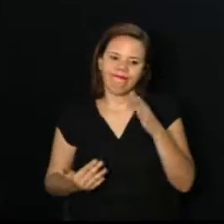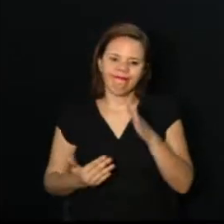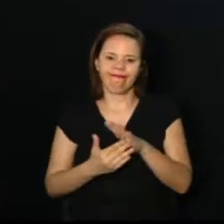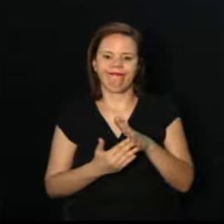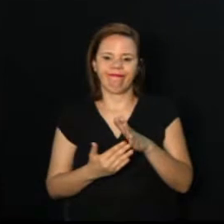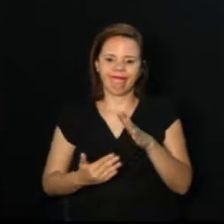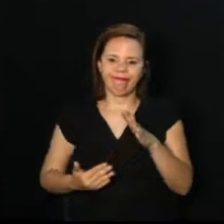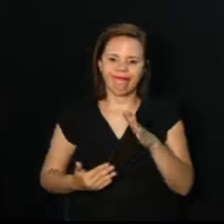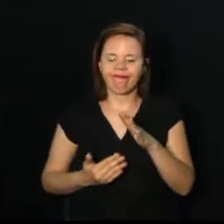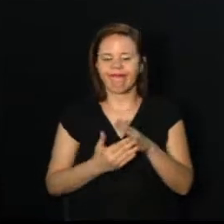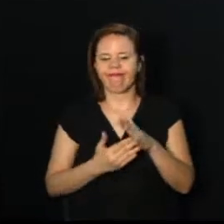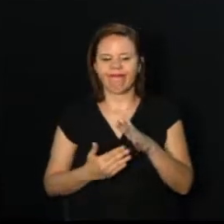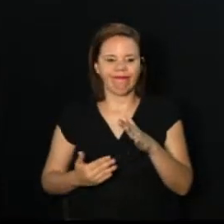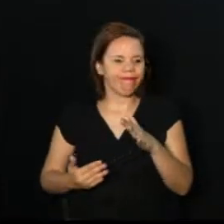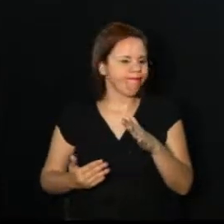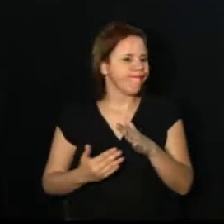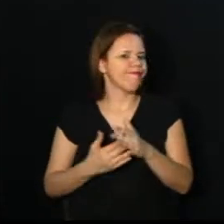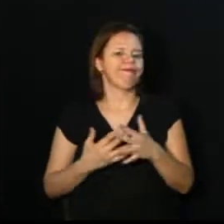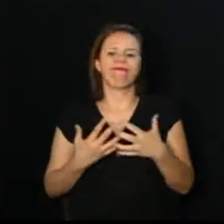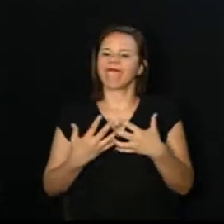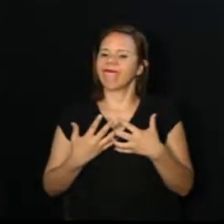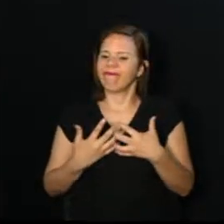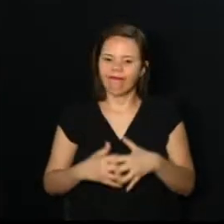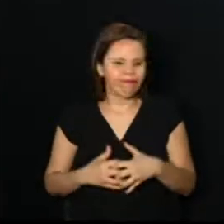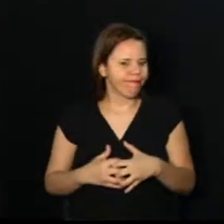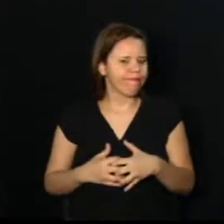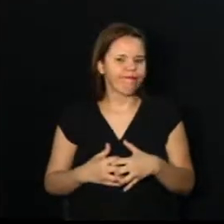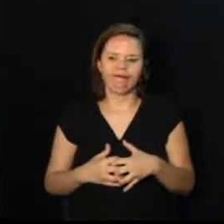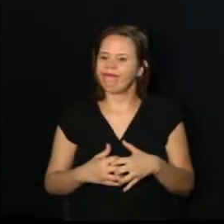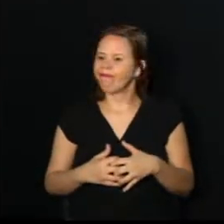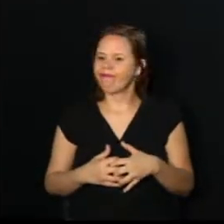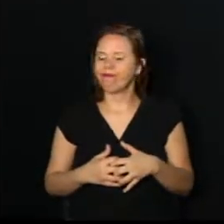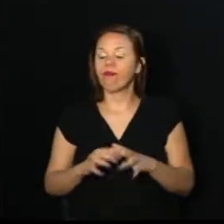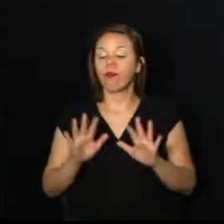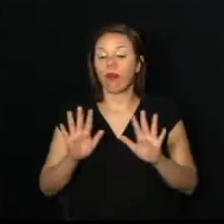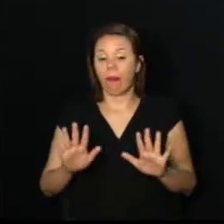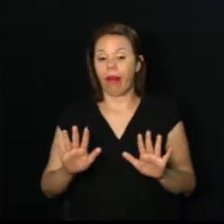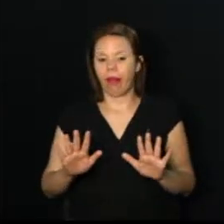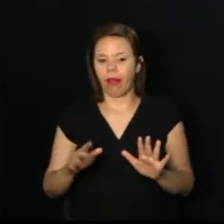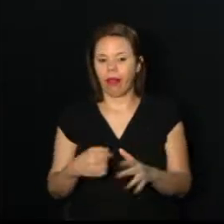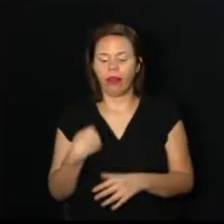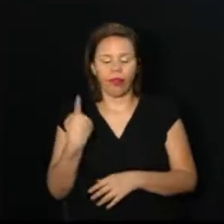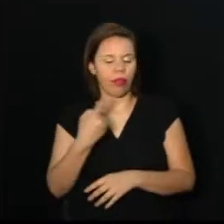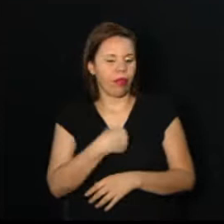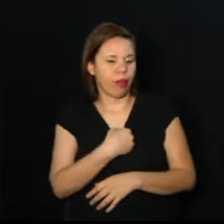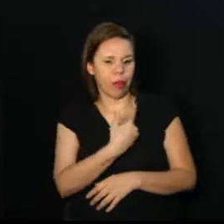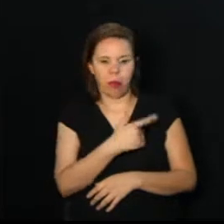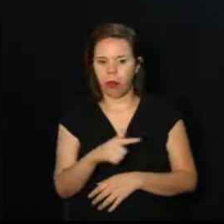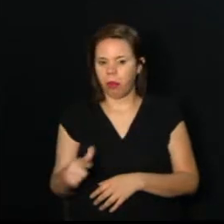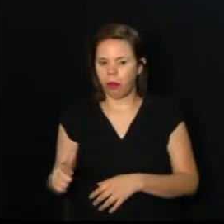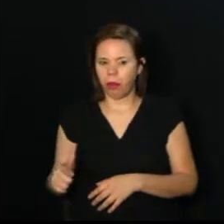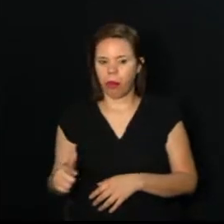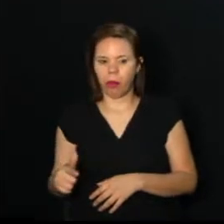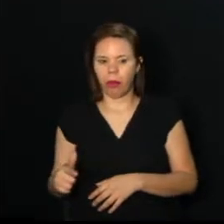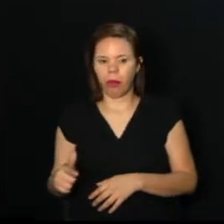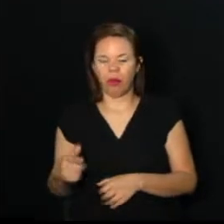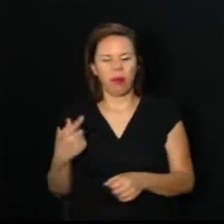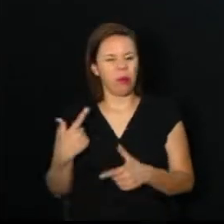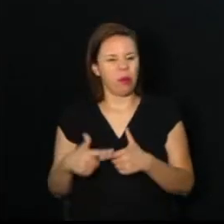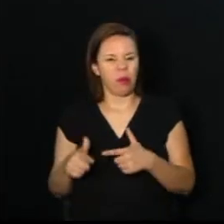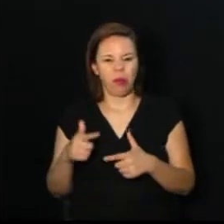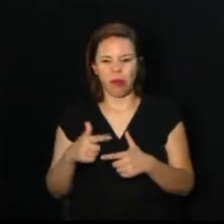não está funcionando bem. E daí nós não temos um